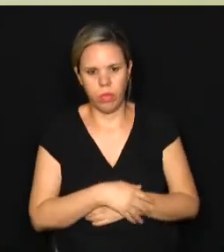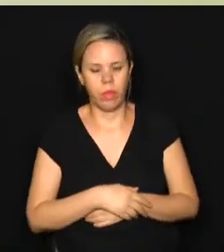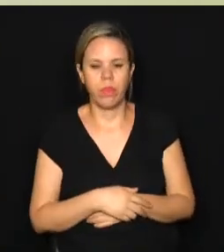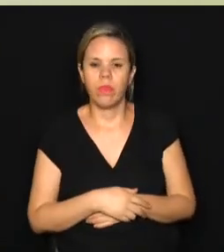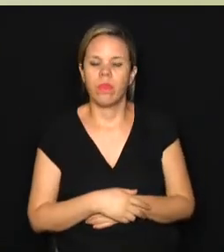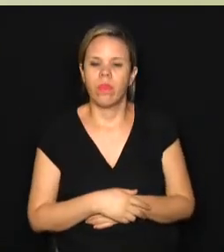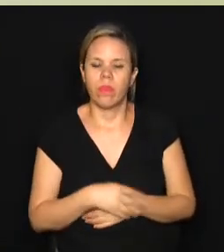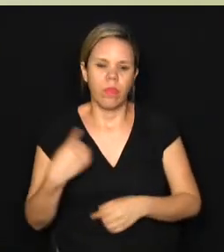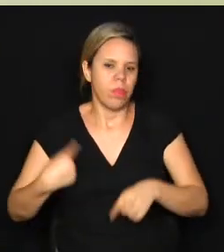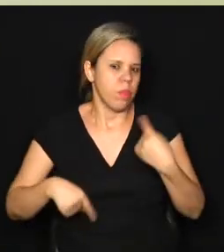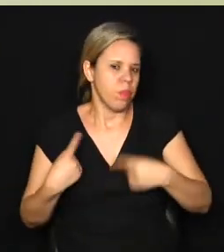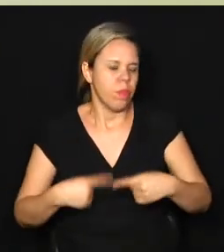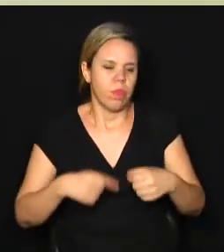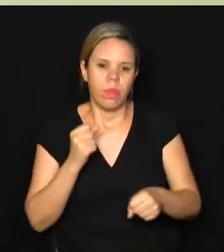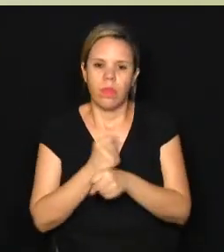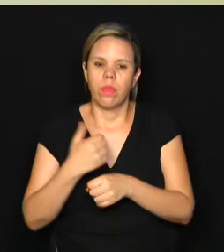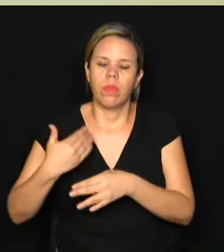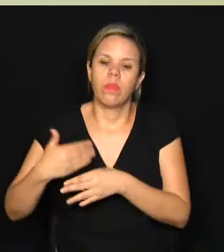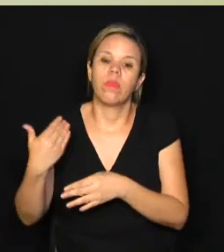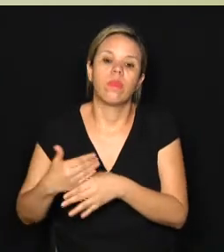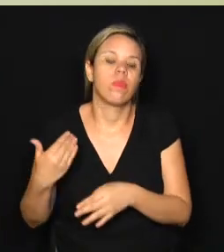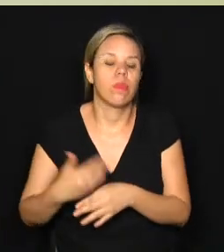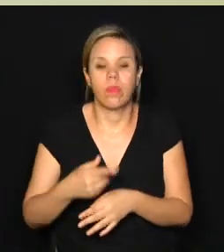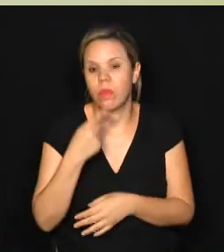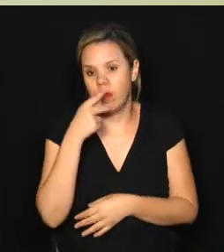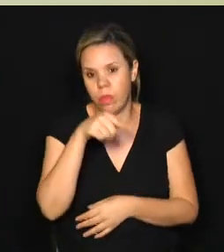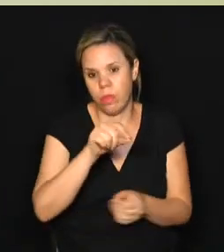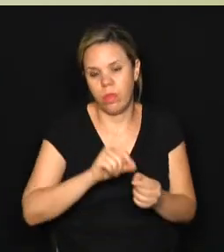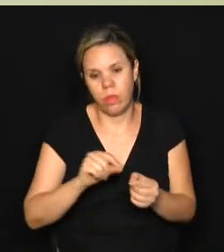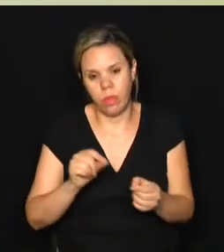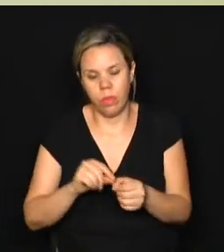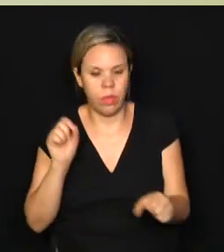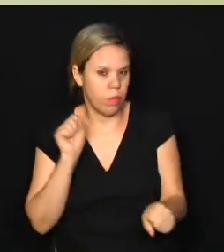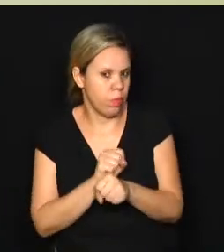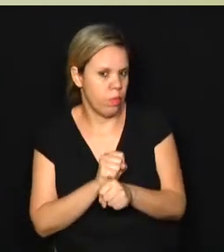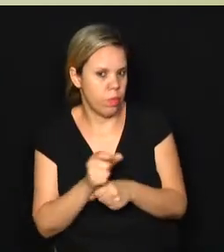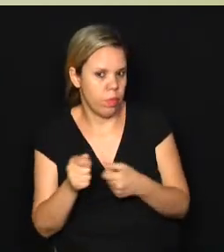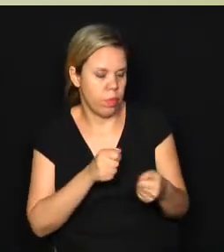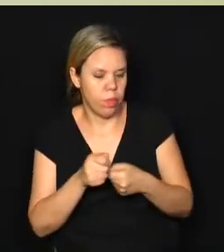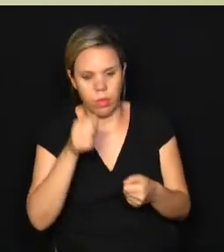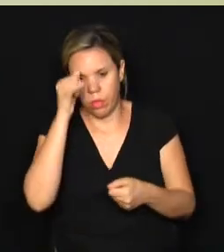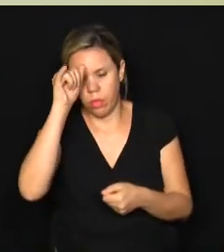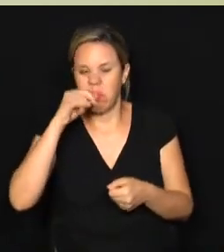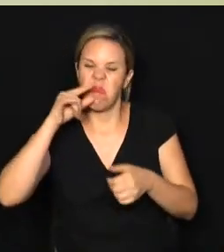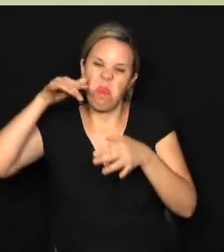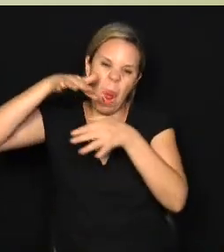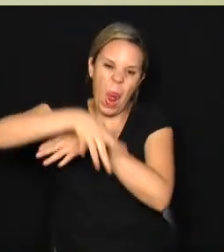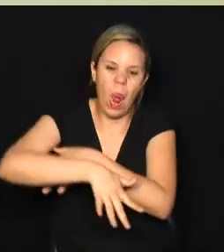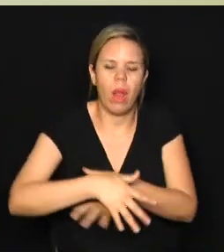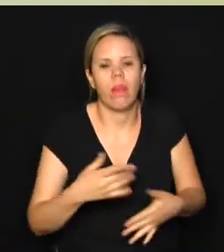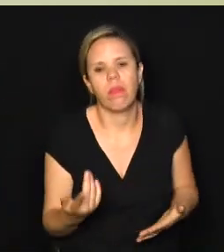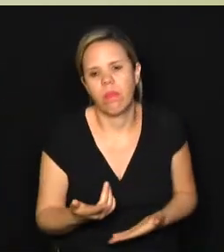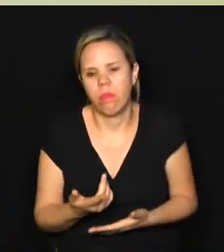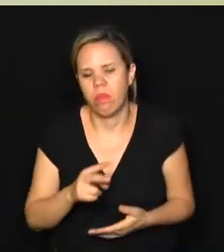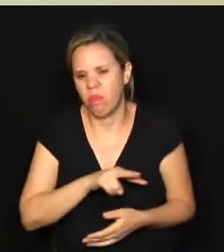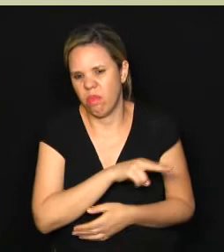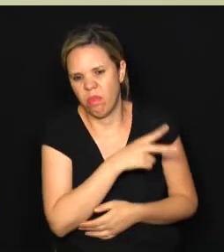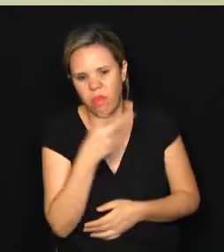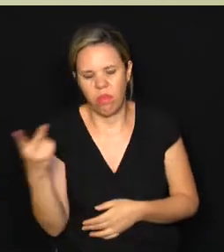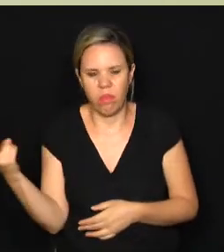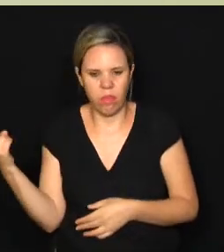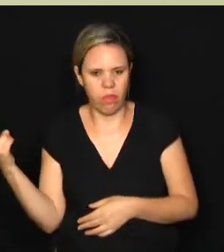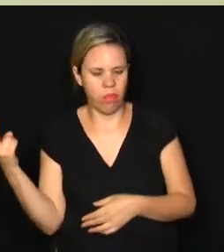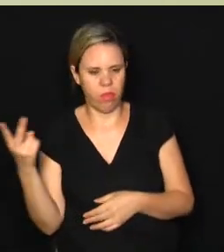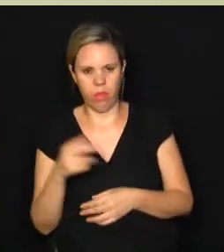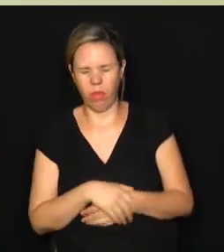do discurso da barragem, vir no sentido de que ela vai ser feita para poder evitar enchente. Na verdade, é muito pelo contrário, o discurso